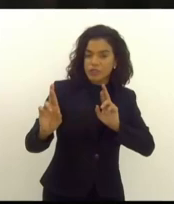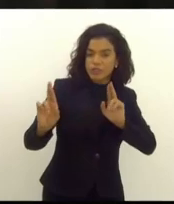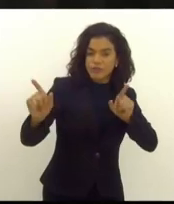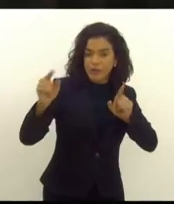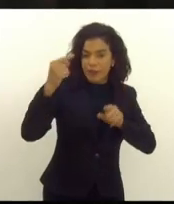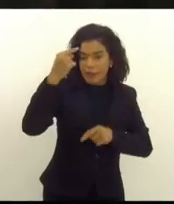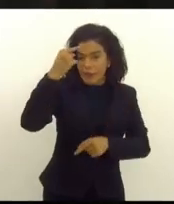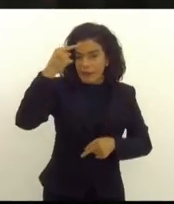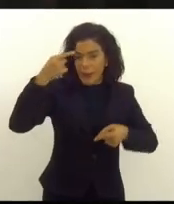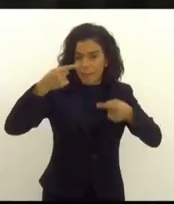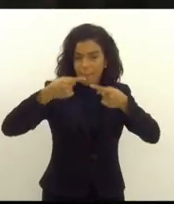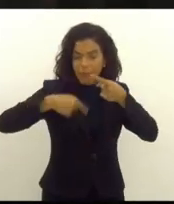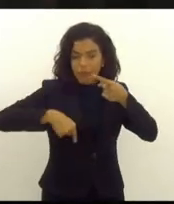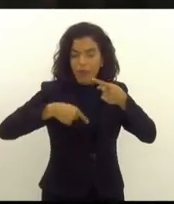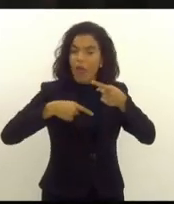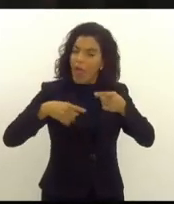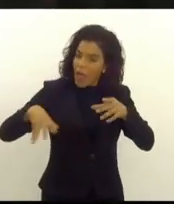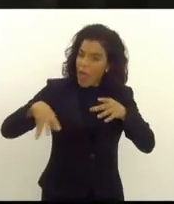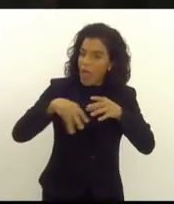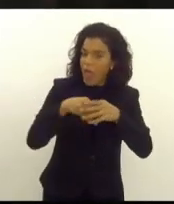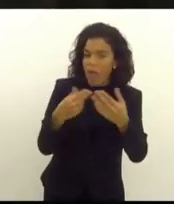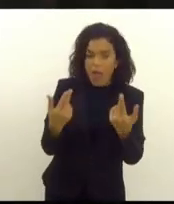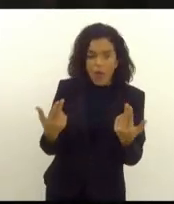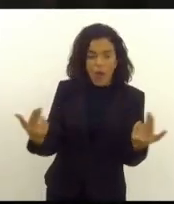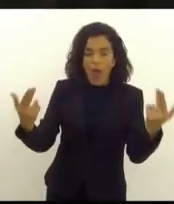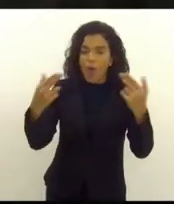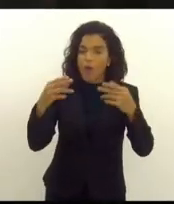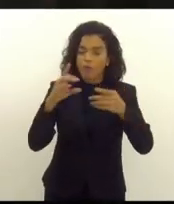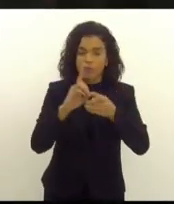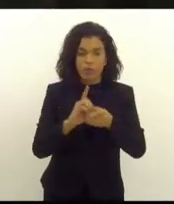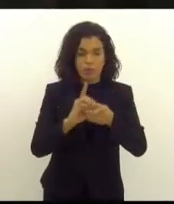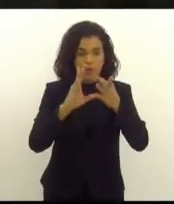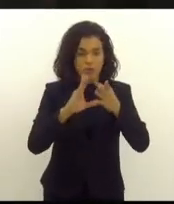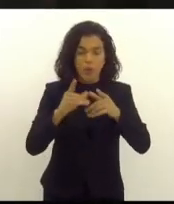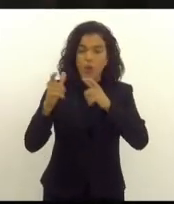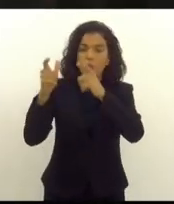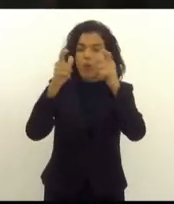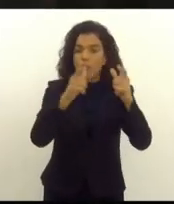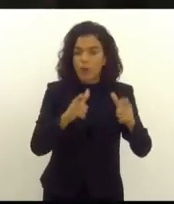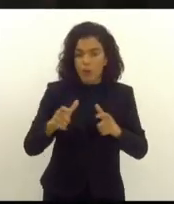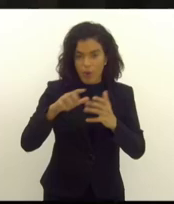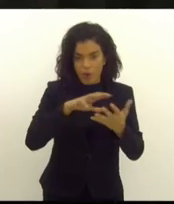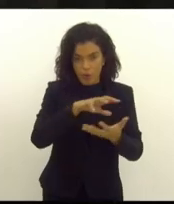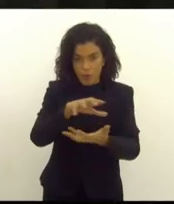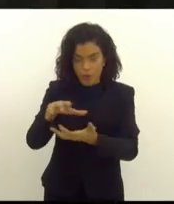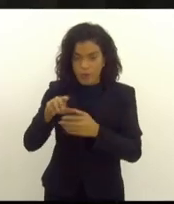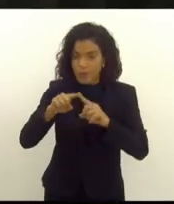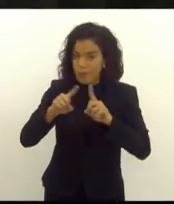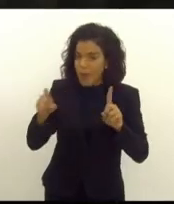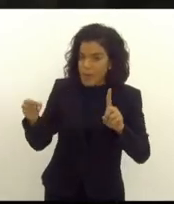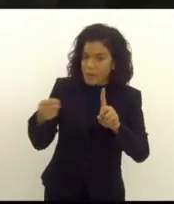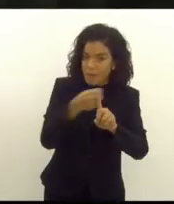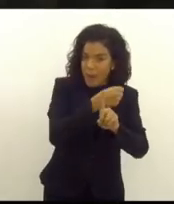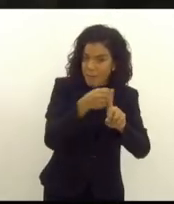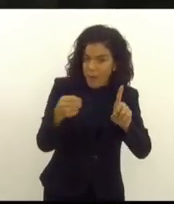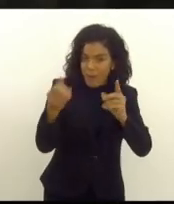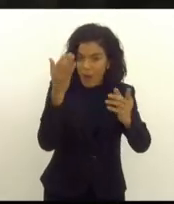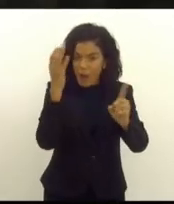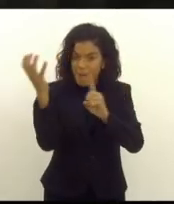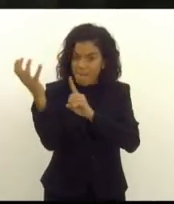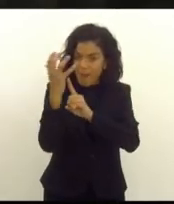ideias fazem parte da democracia em qualquer lugar do mundo mas agressão física